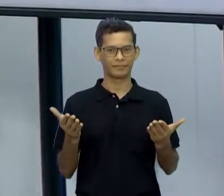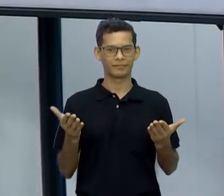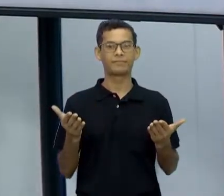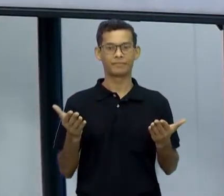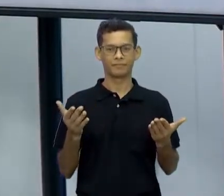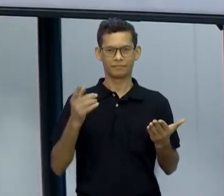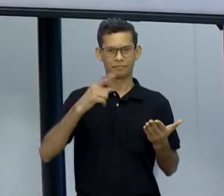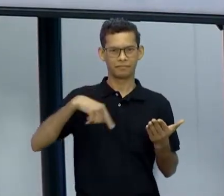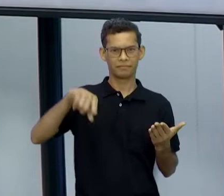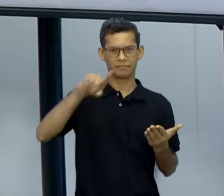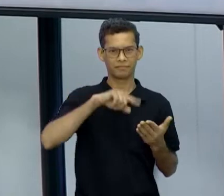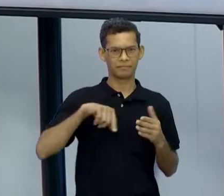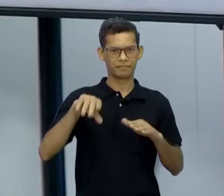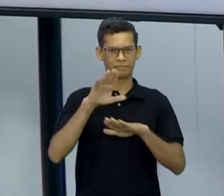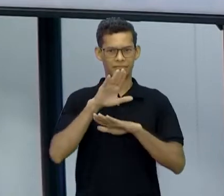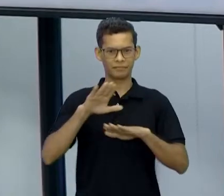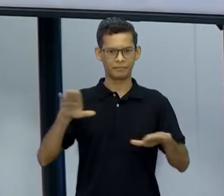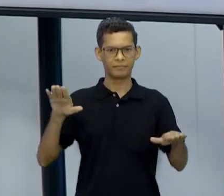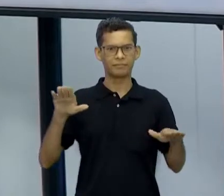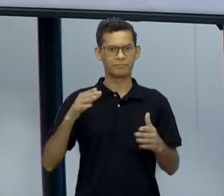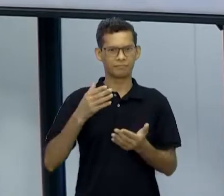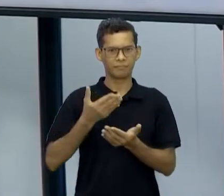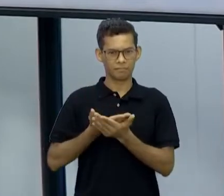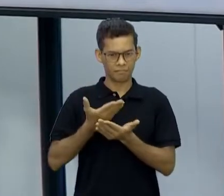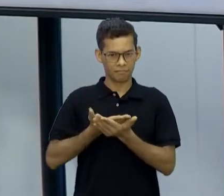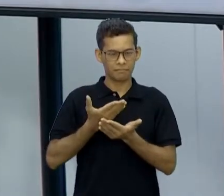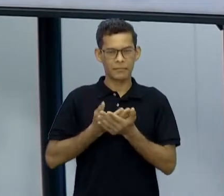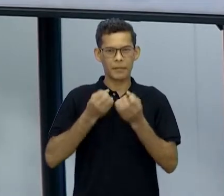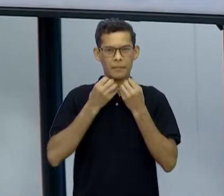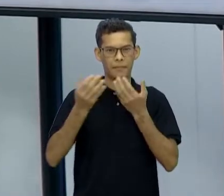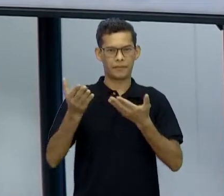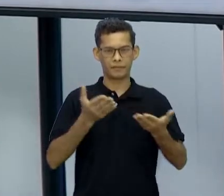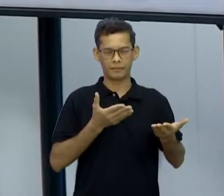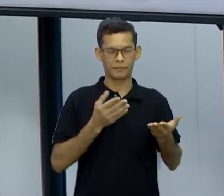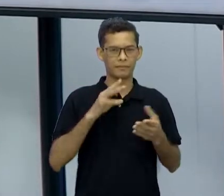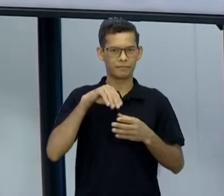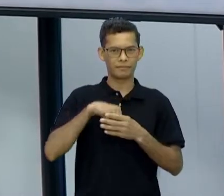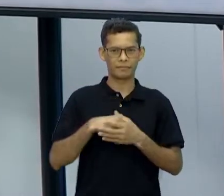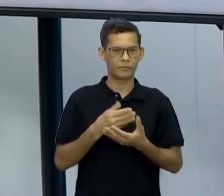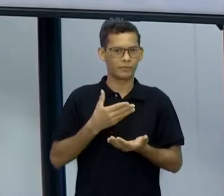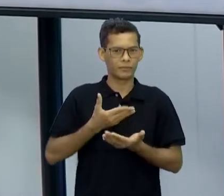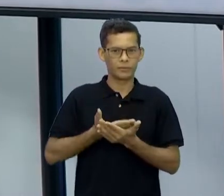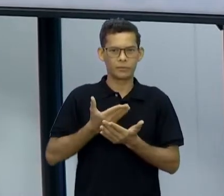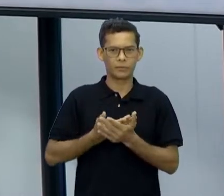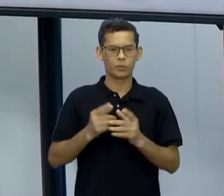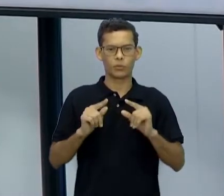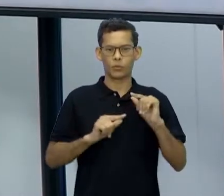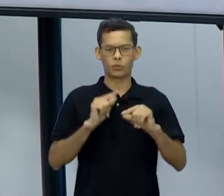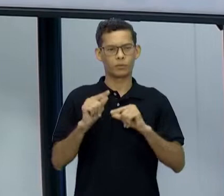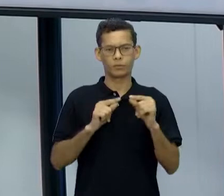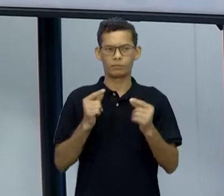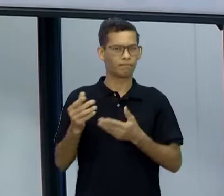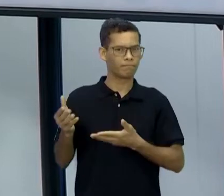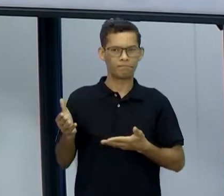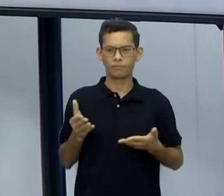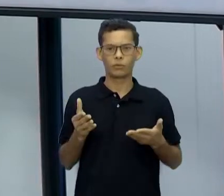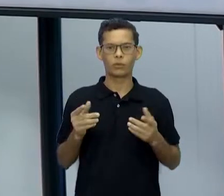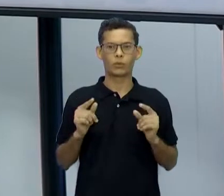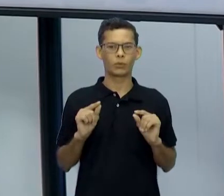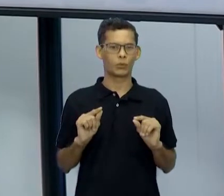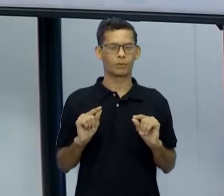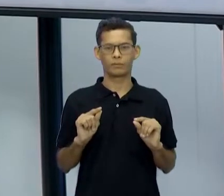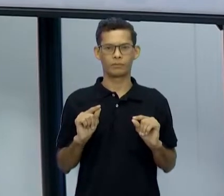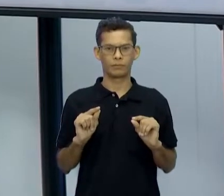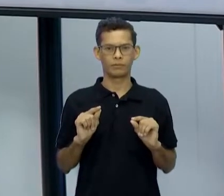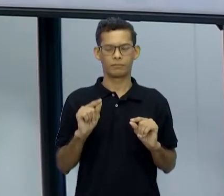nossos estudantes, bem-vindos a mais essa aula rumo